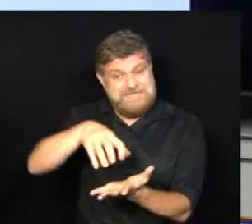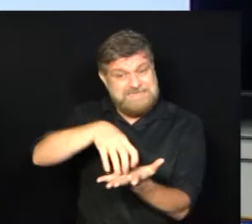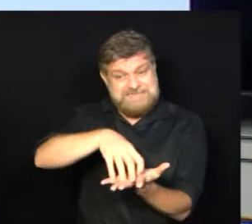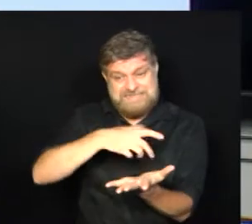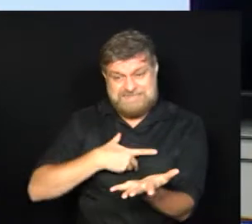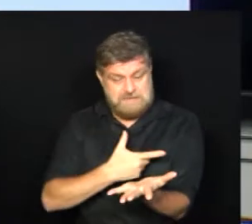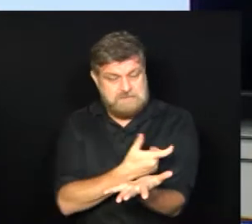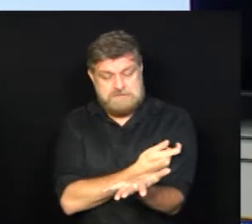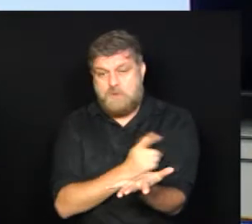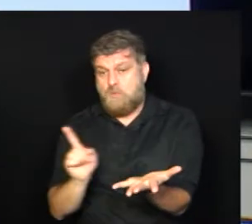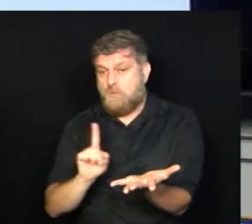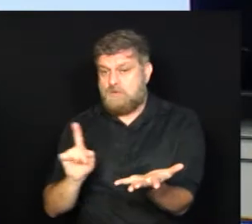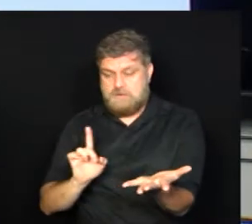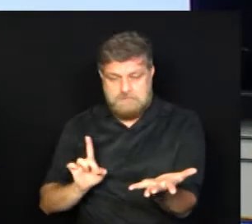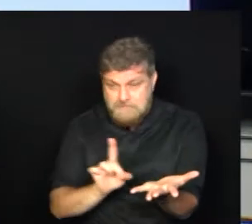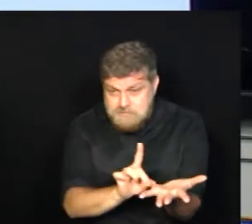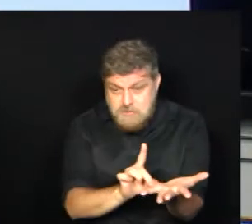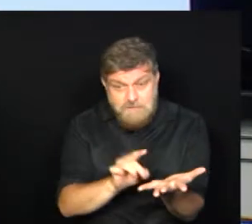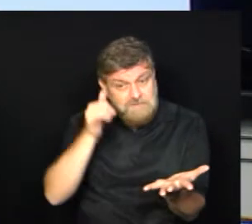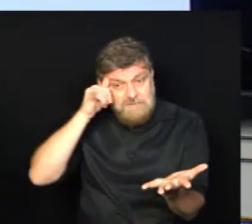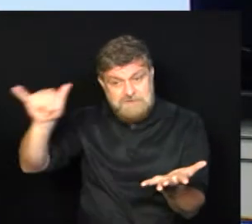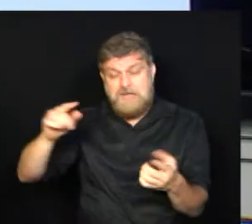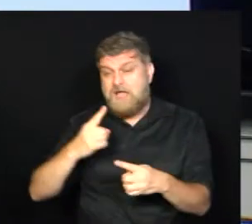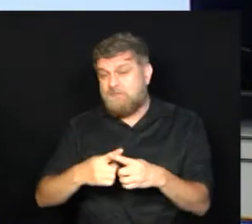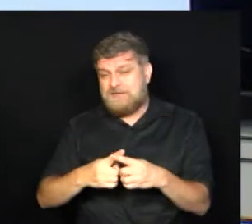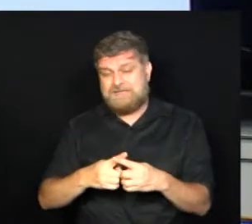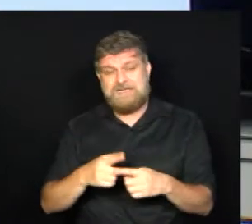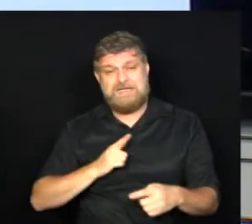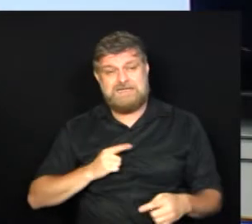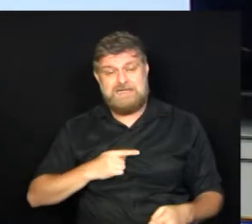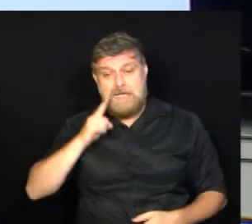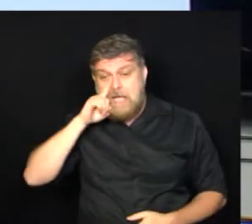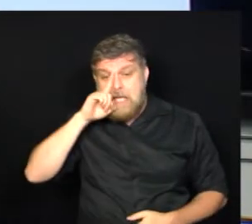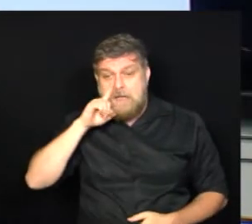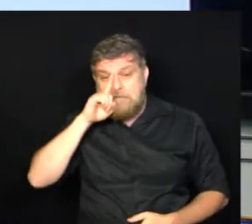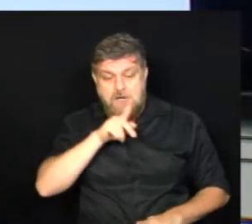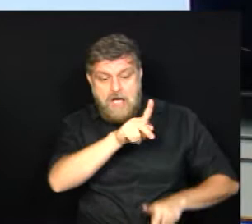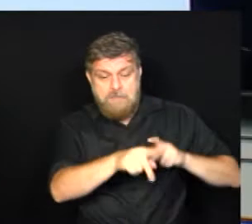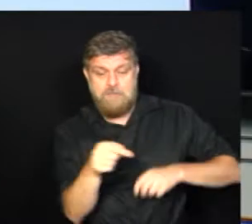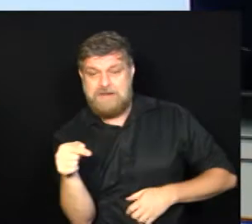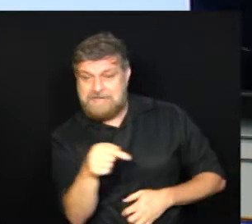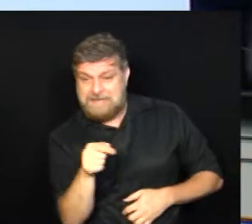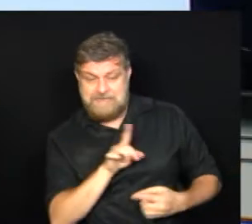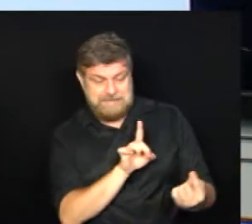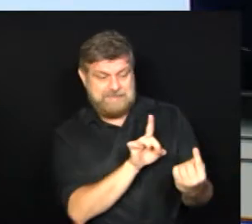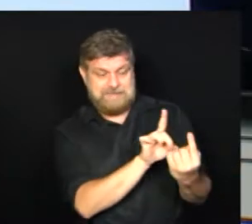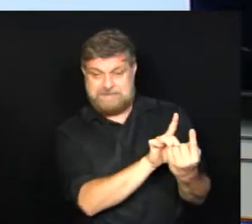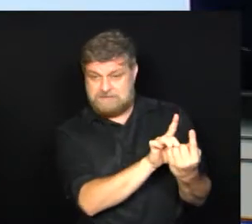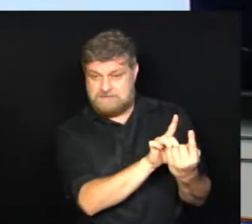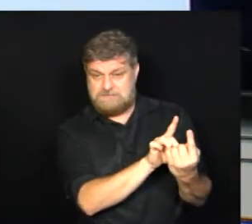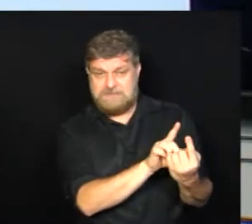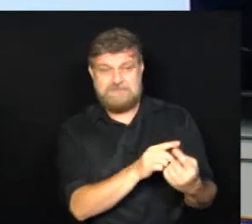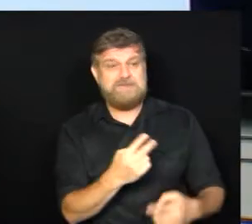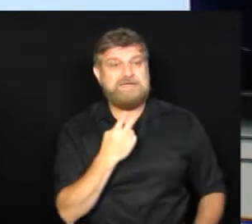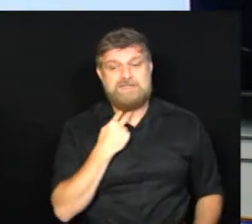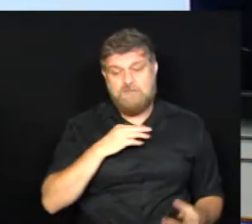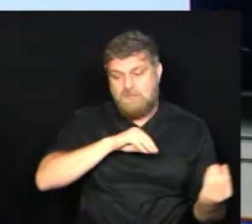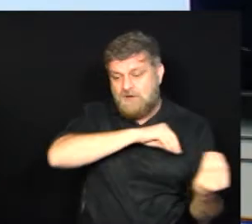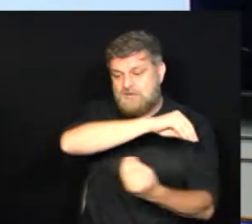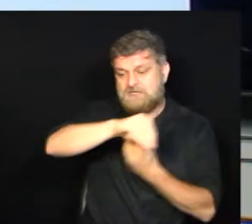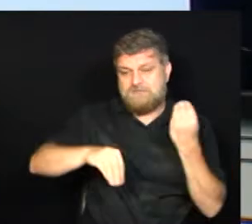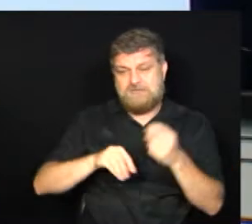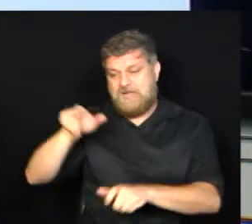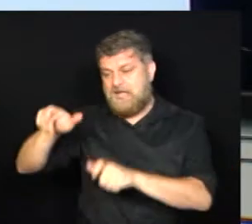saúde, justamente porque a gente não quer pôr em risco a população que está lá em atendimento. Não pode ser misturada